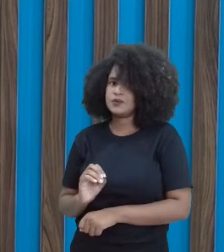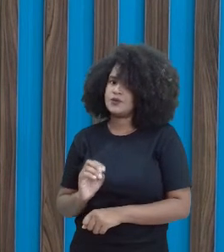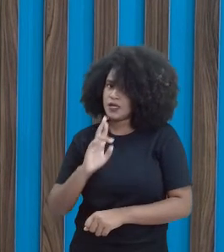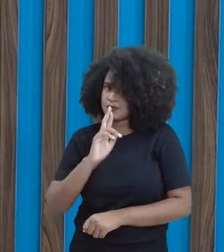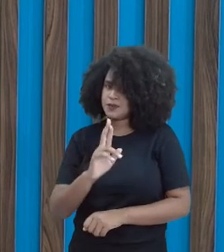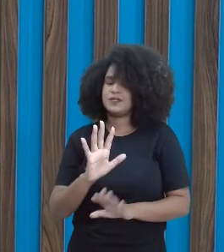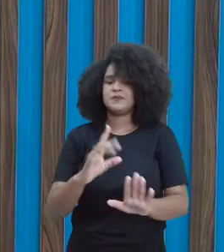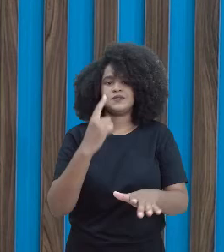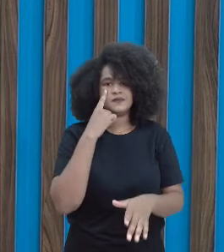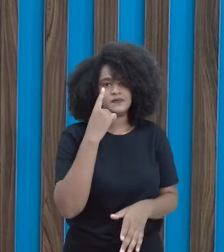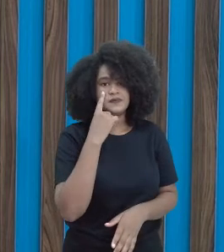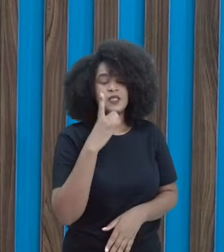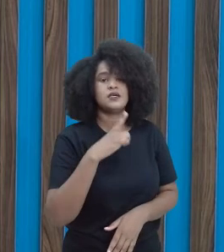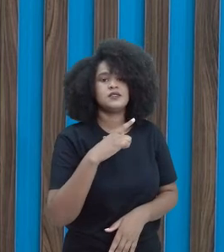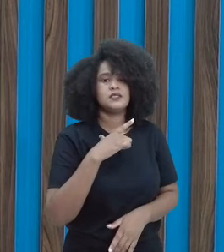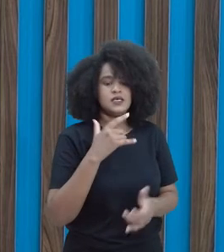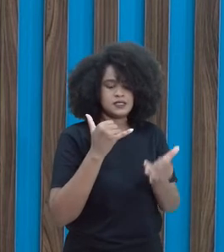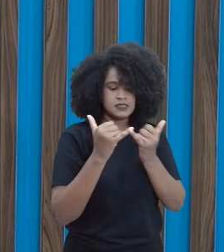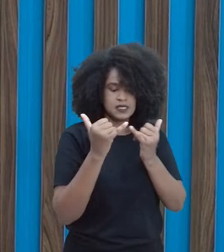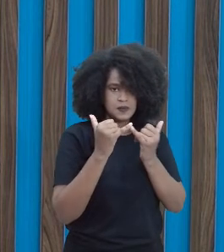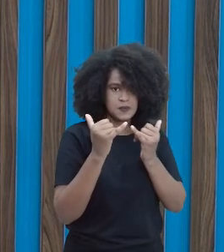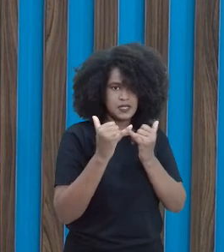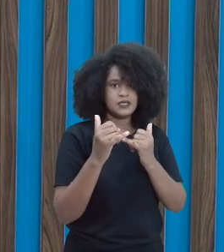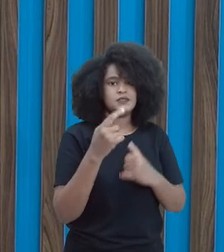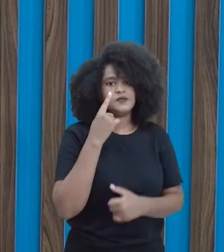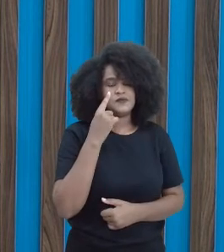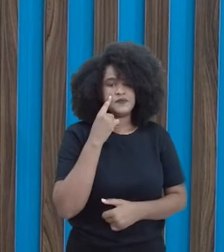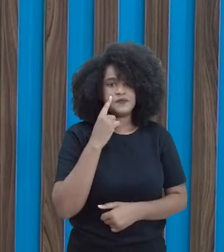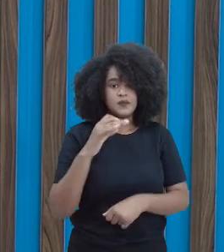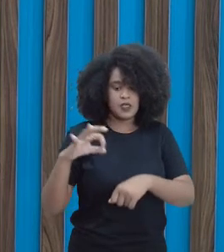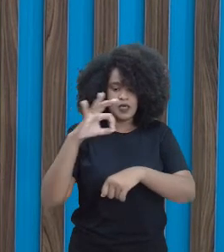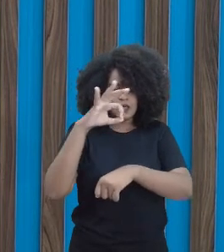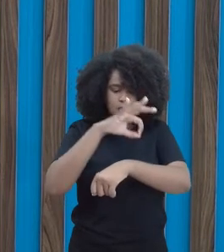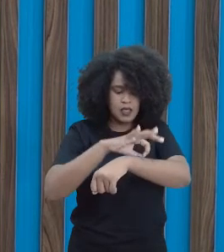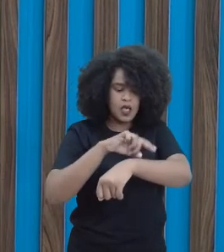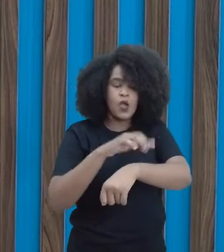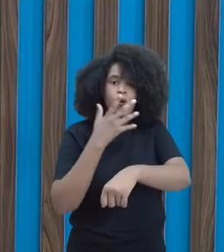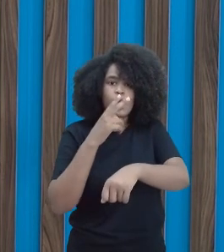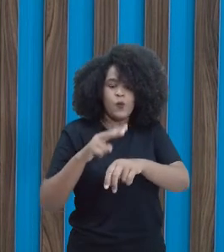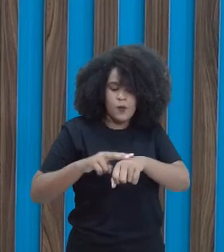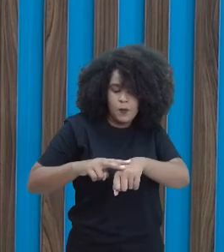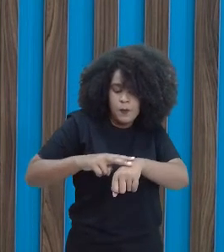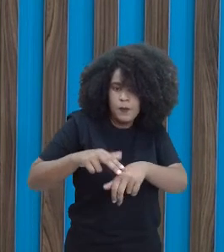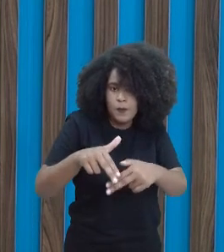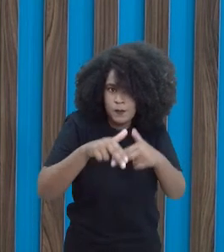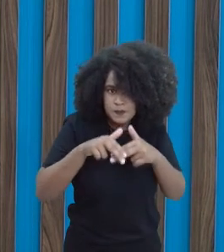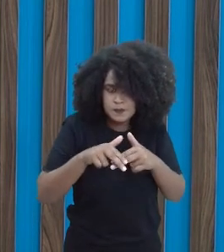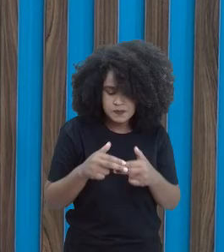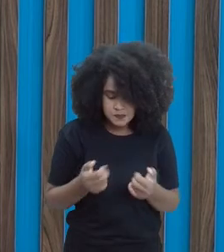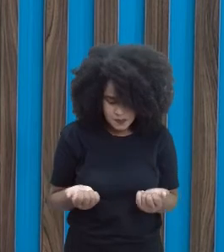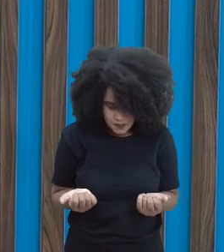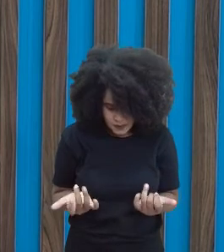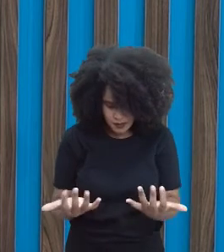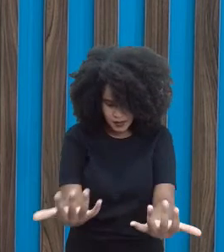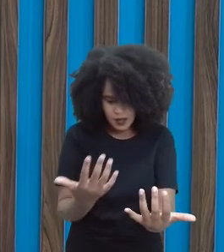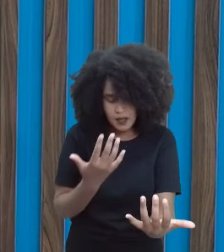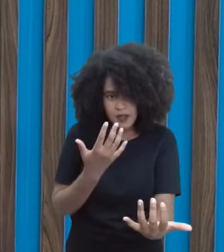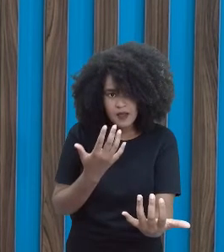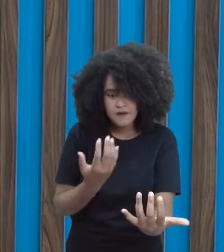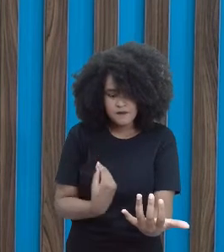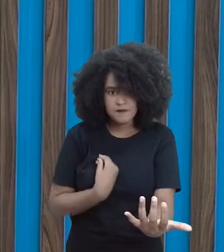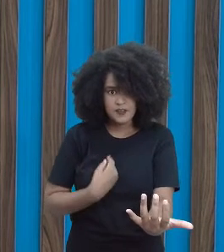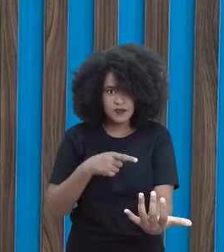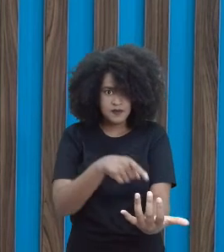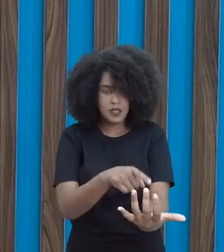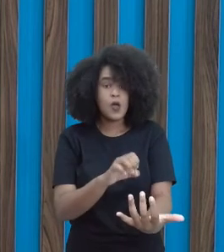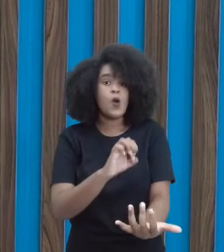né? Sim. O gafanhoto é verde porque está na grama, Sim. Ou o gafanhoto, né,